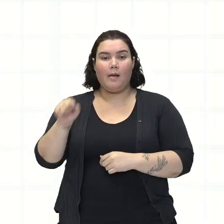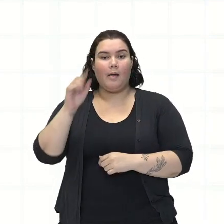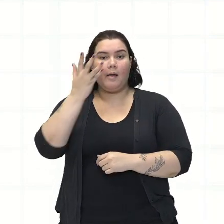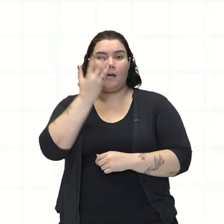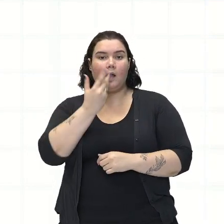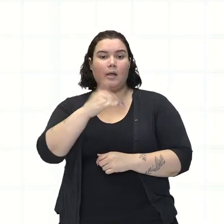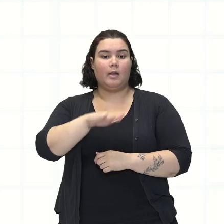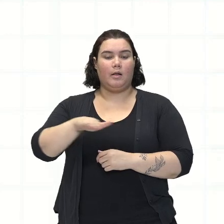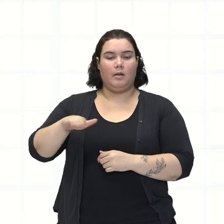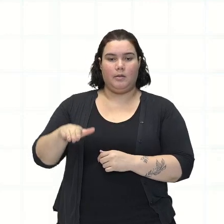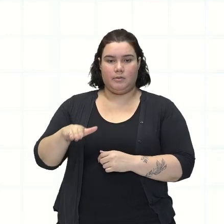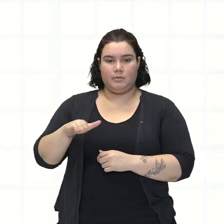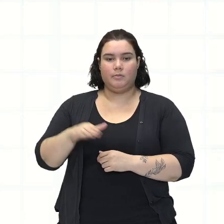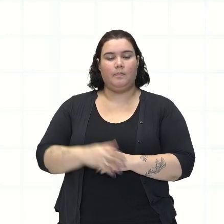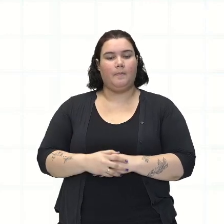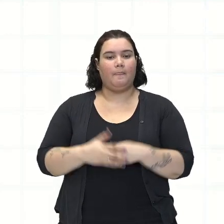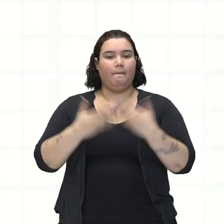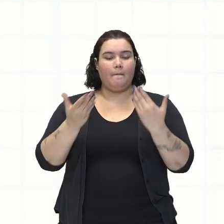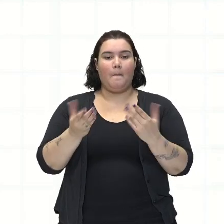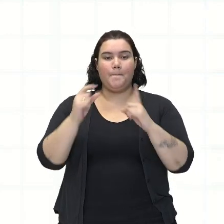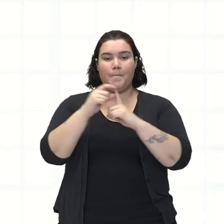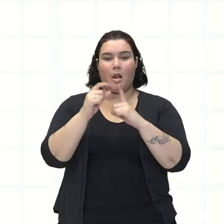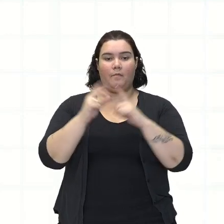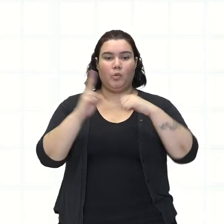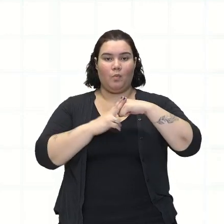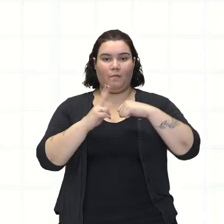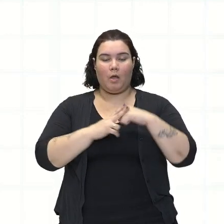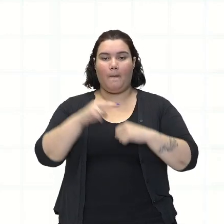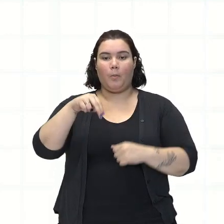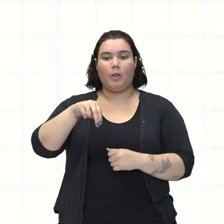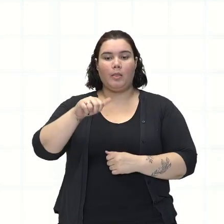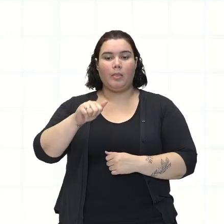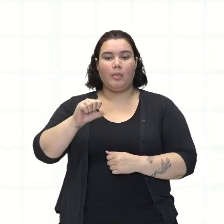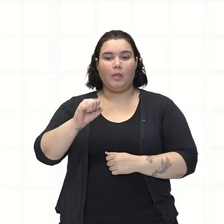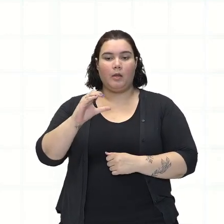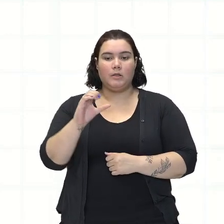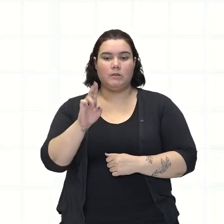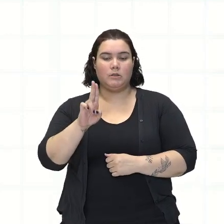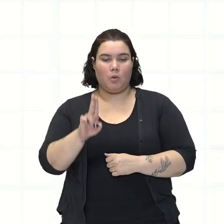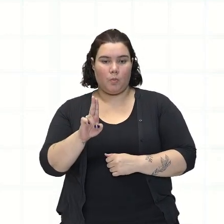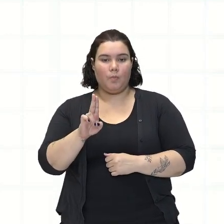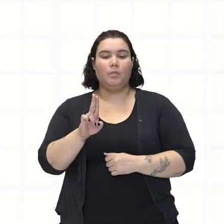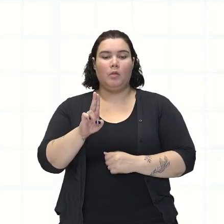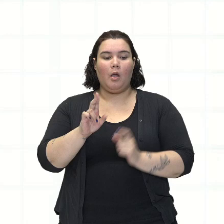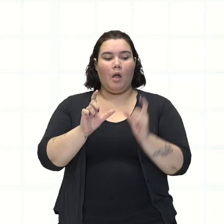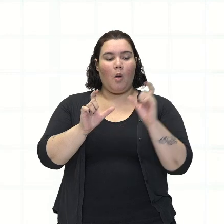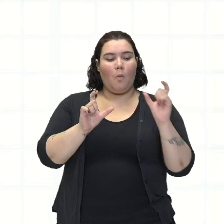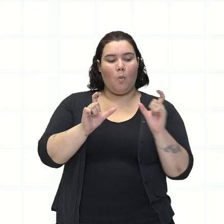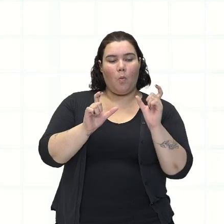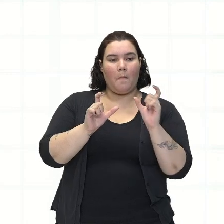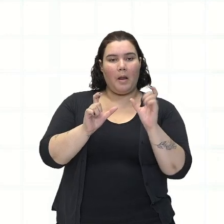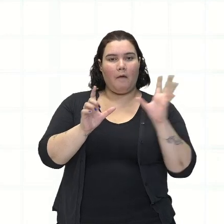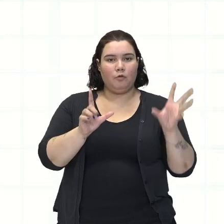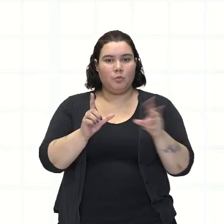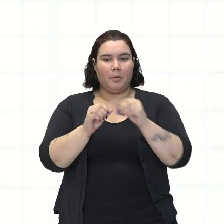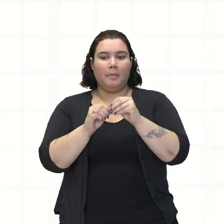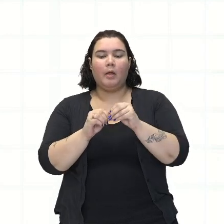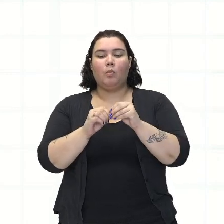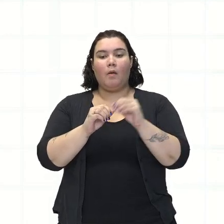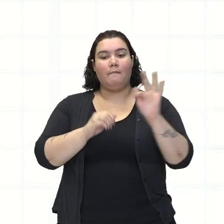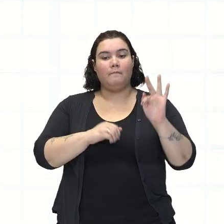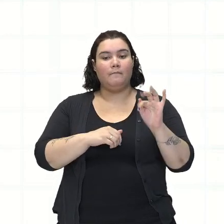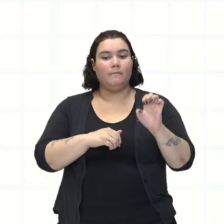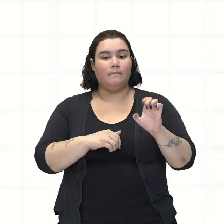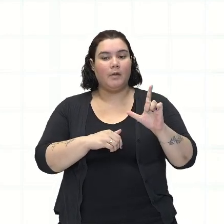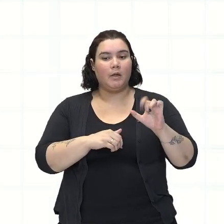disse alguma coisa sobre esse sujeito é o predicado. E o próximo passo é identificar o tipo desse predicado. Aqui a gente vai